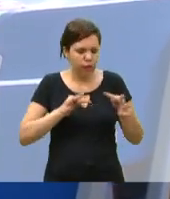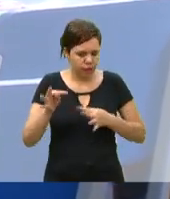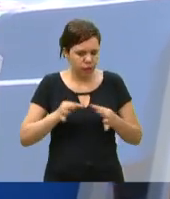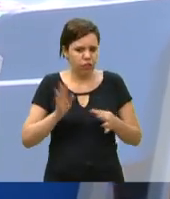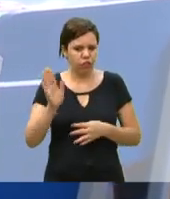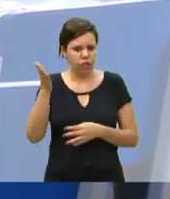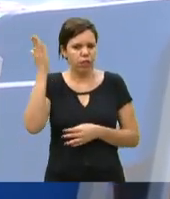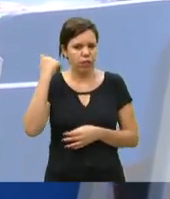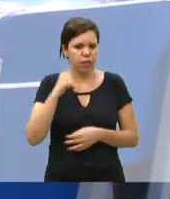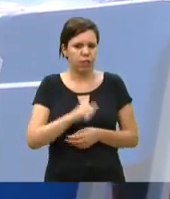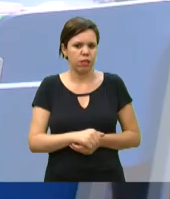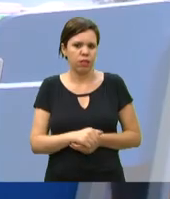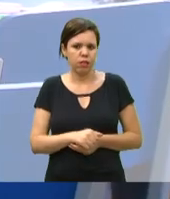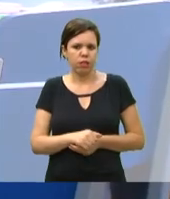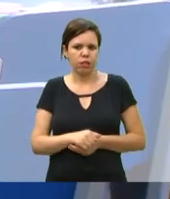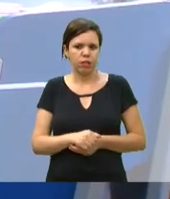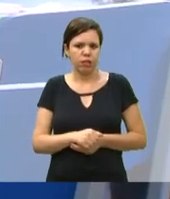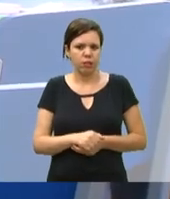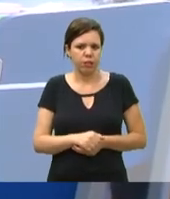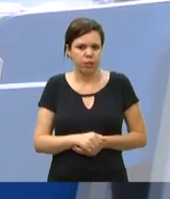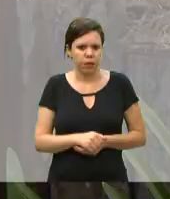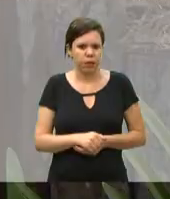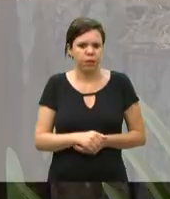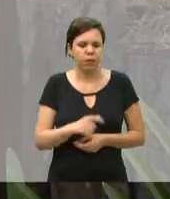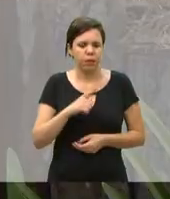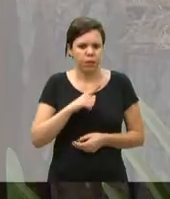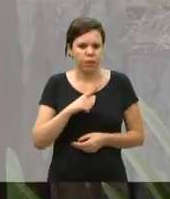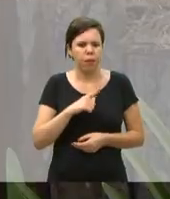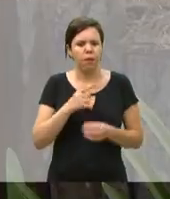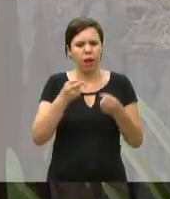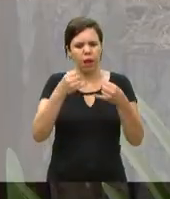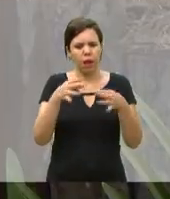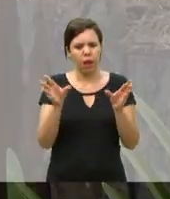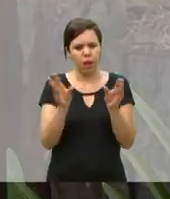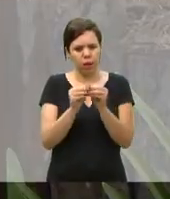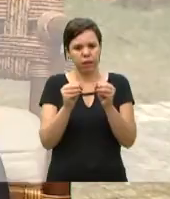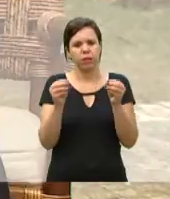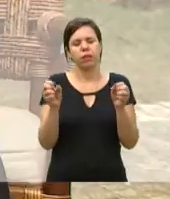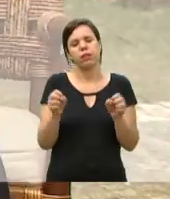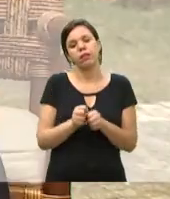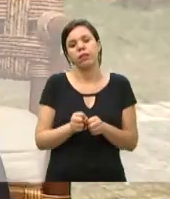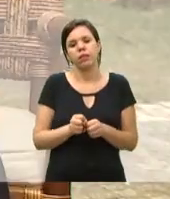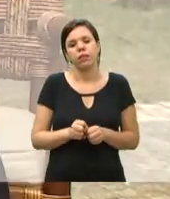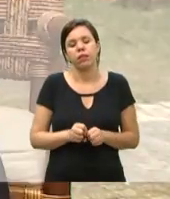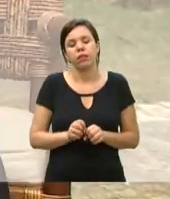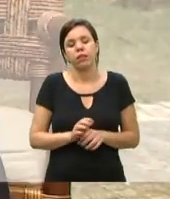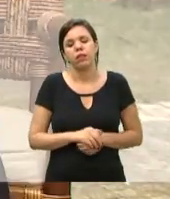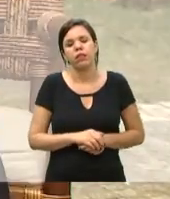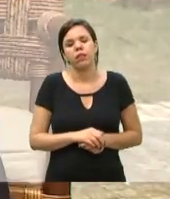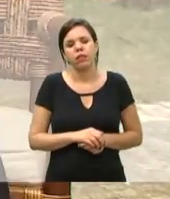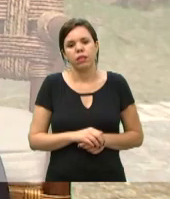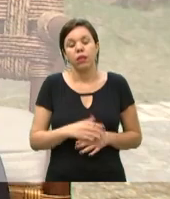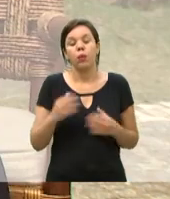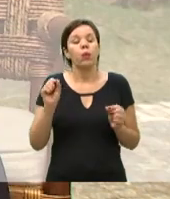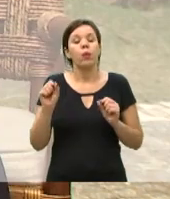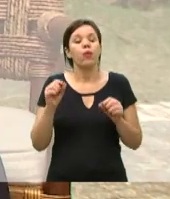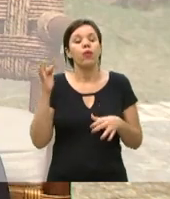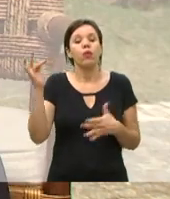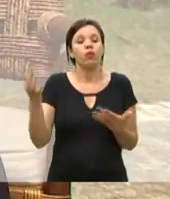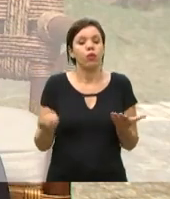gente já sabe, já está mais delimitado. Qual caminho seguir, né? Agora, e o